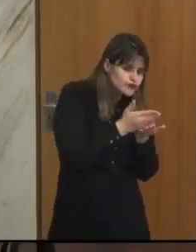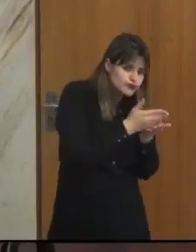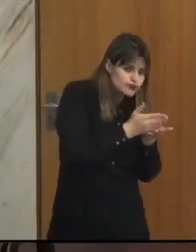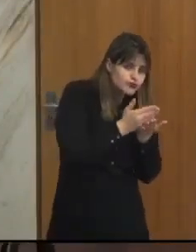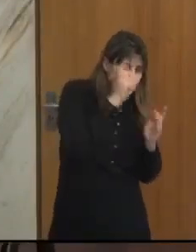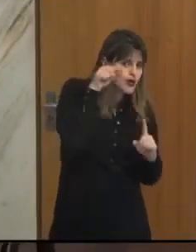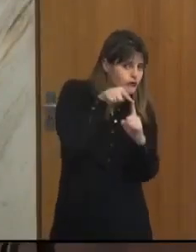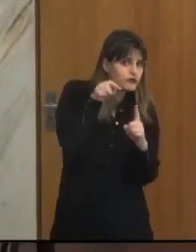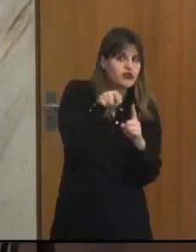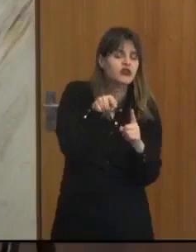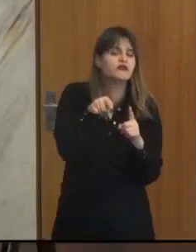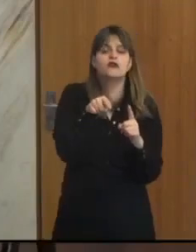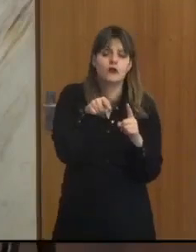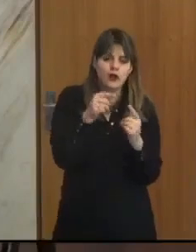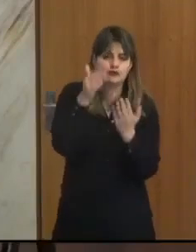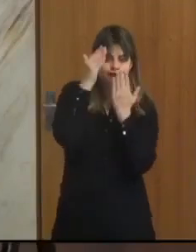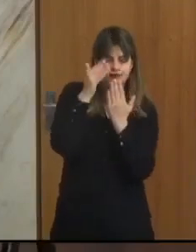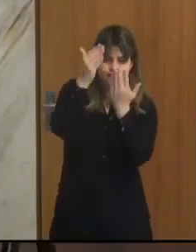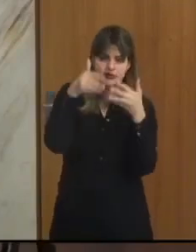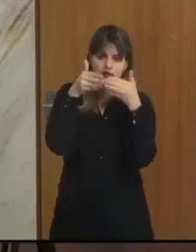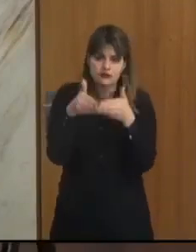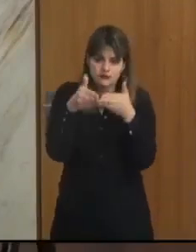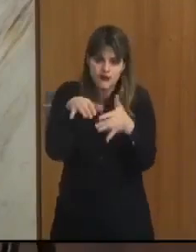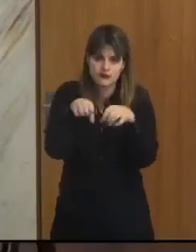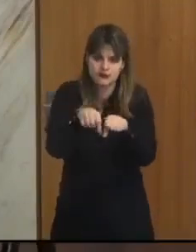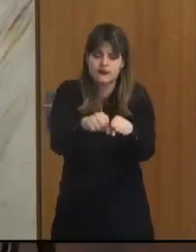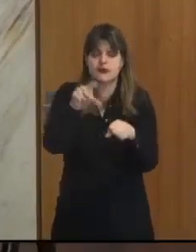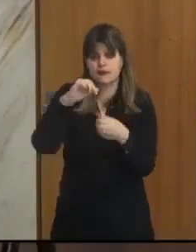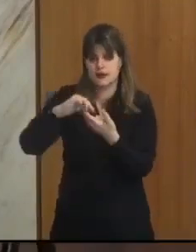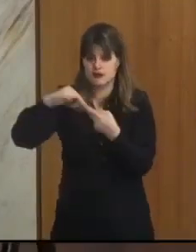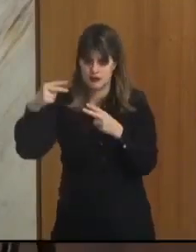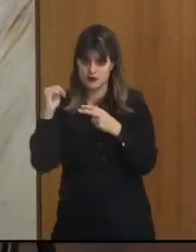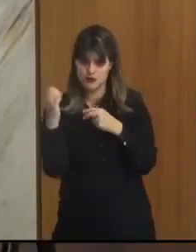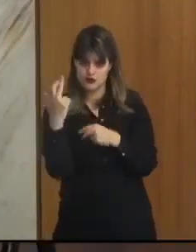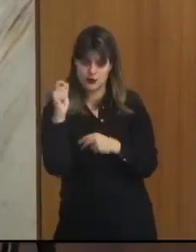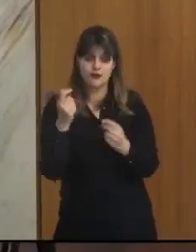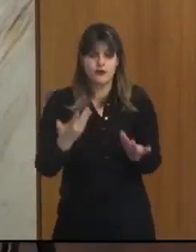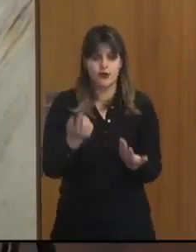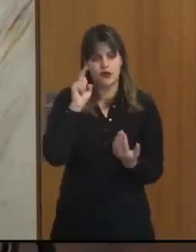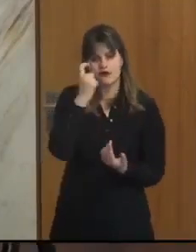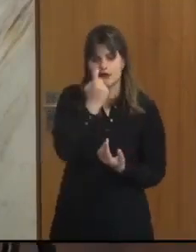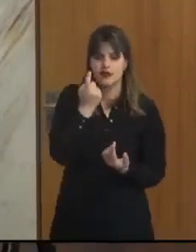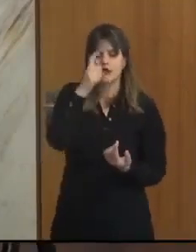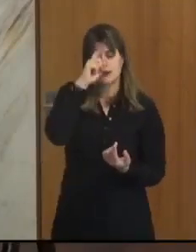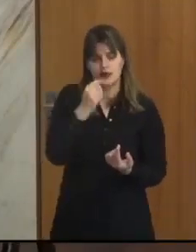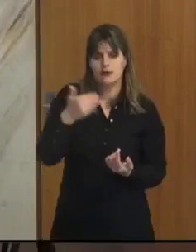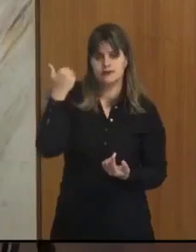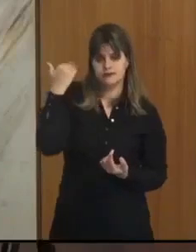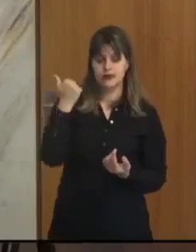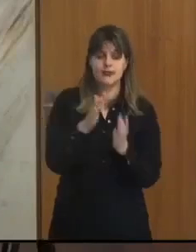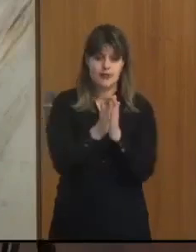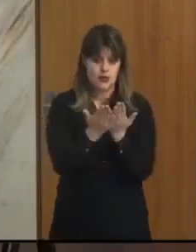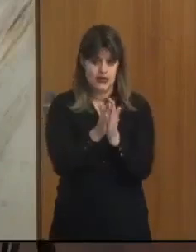dos Descobrimentos Portugueses e da Câmara Municipal de Soura. É tempo de rever e dar a conhecer o que ficou, ou seja, o catálogo